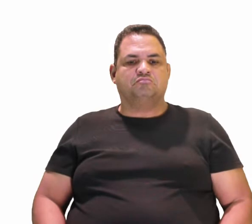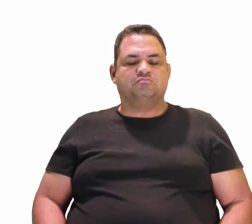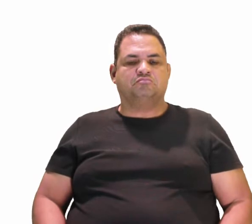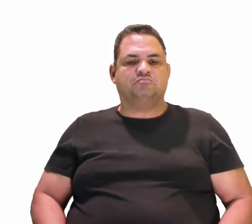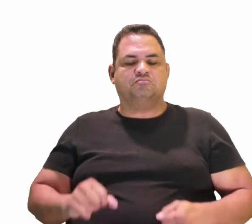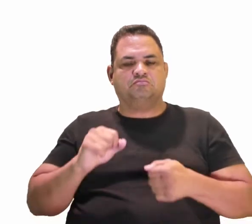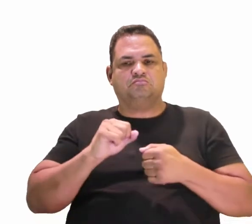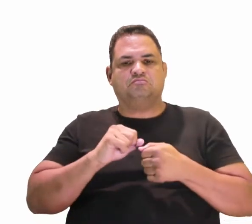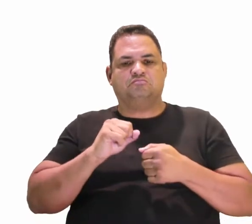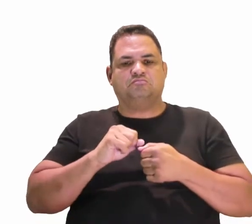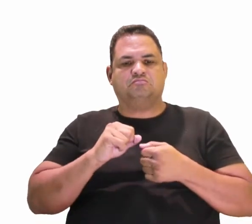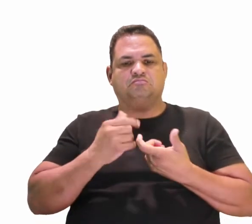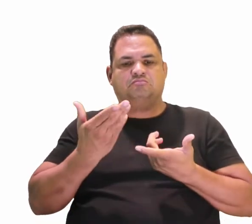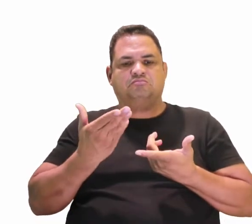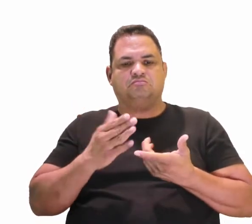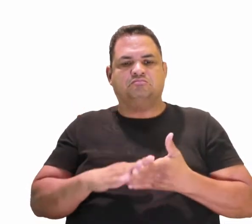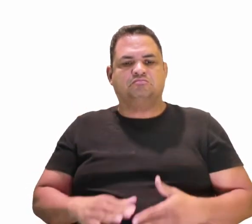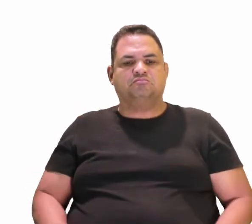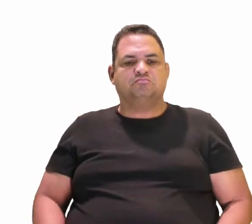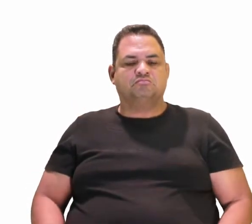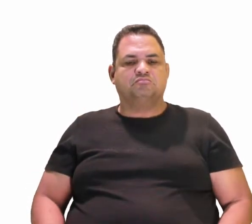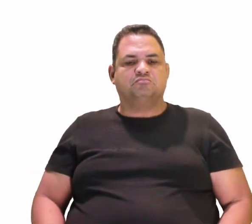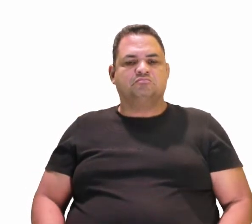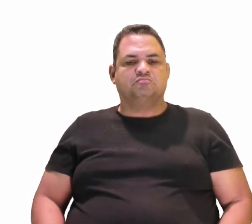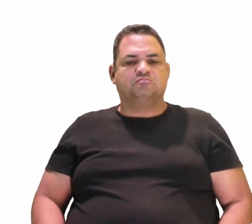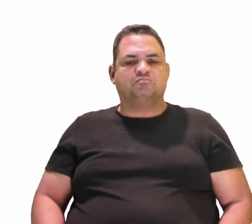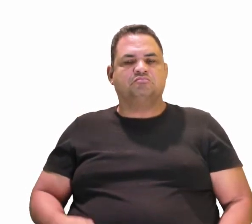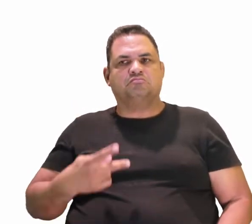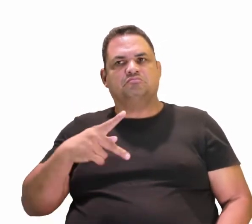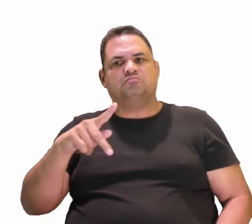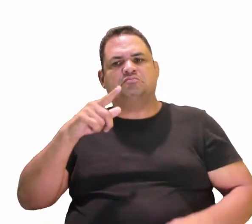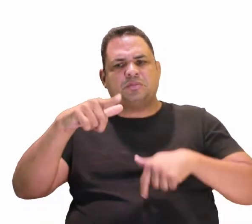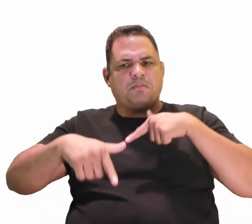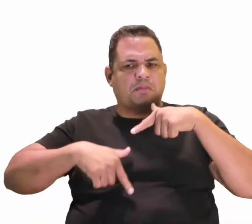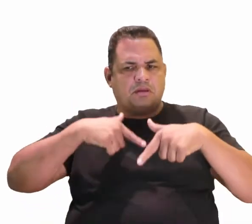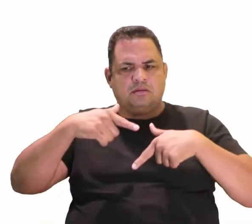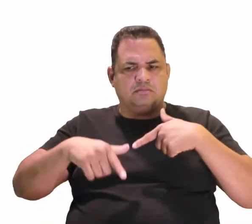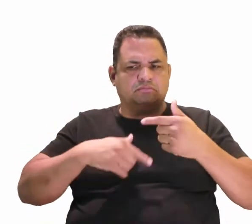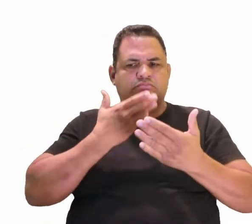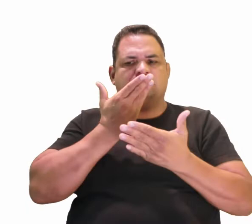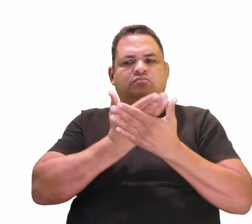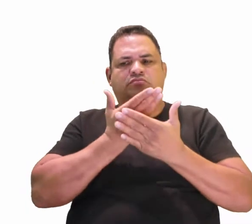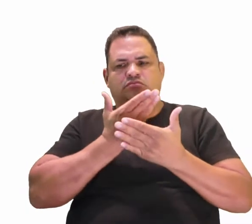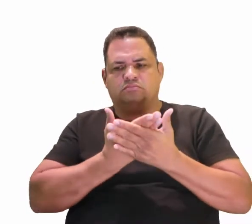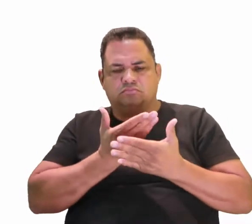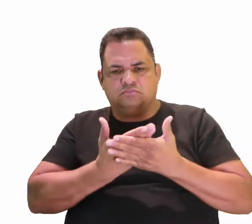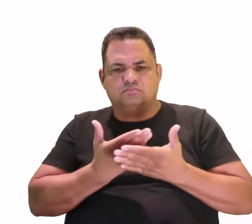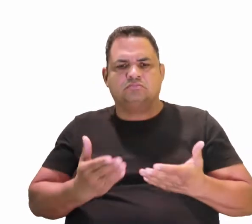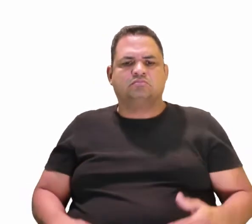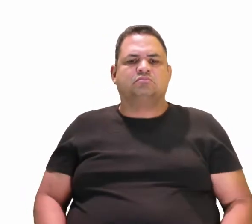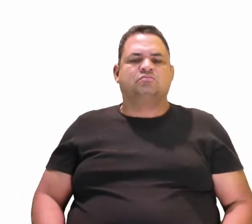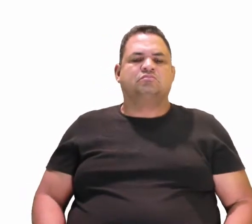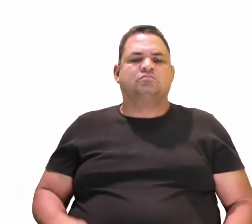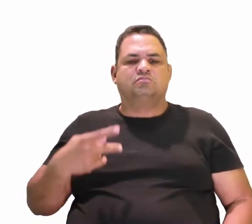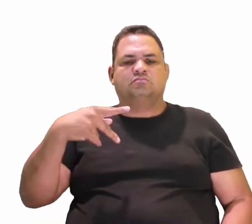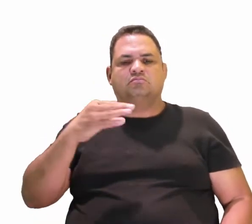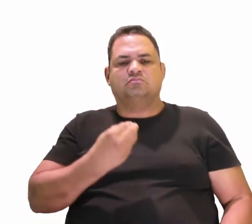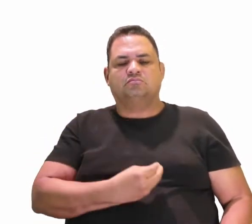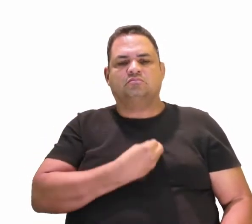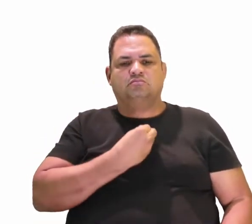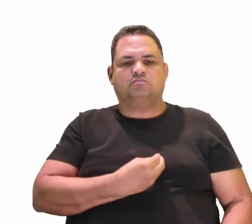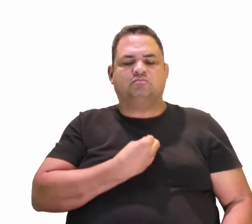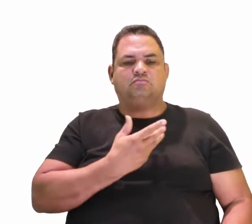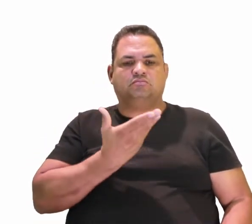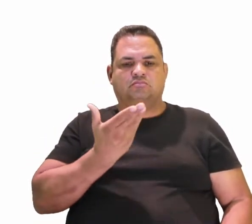para alguém, seja ativo na sua vida. Be active in your life, seja ativo na sua vida. Daí